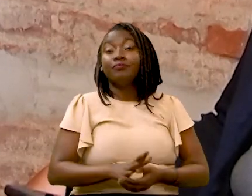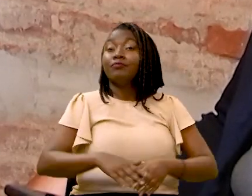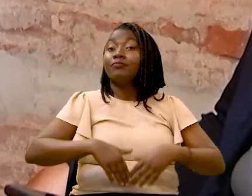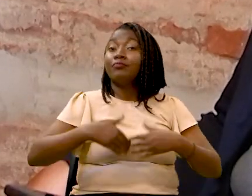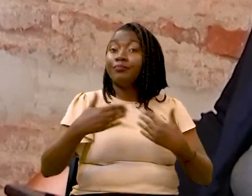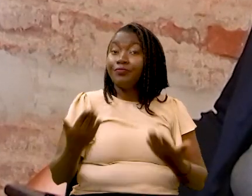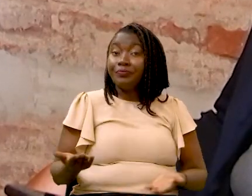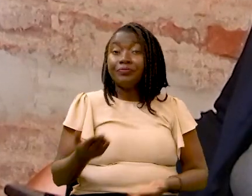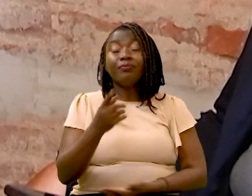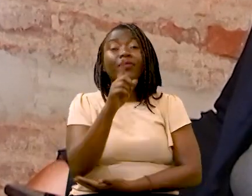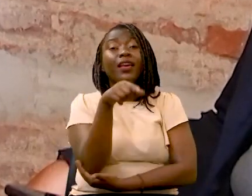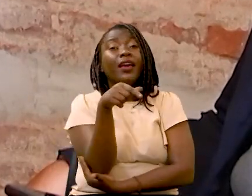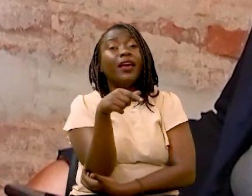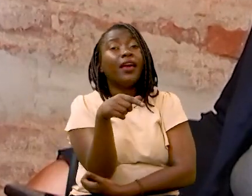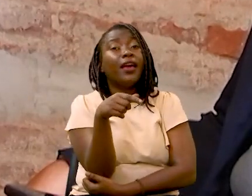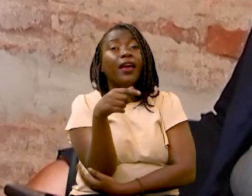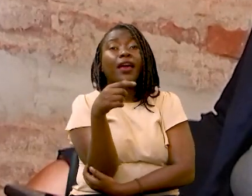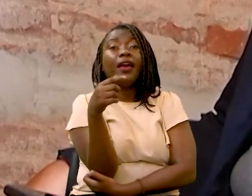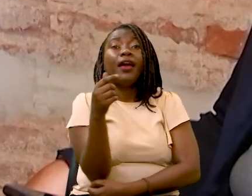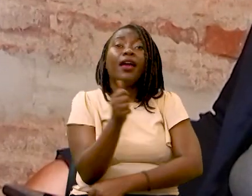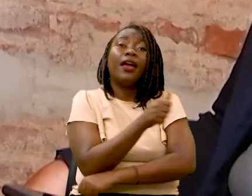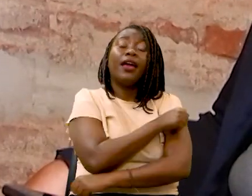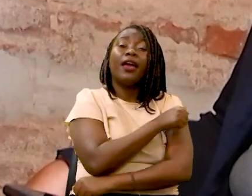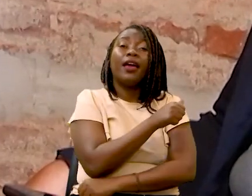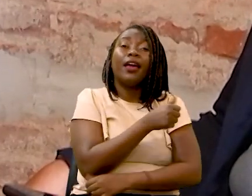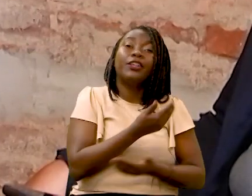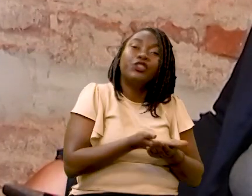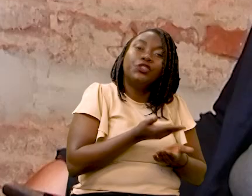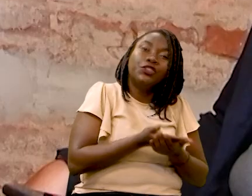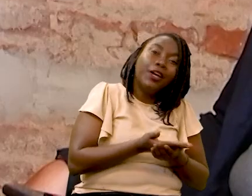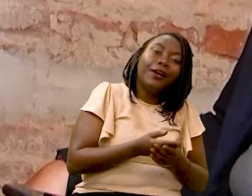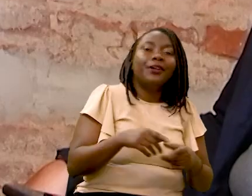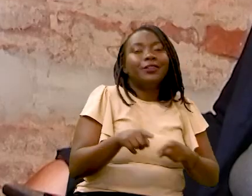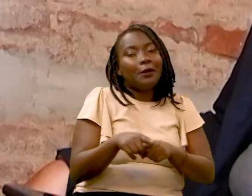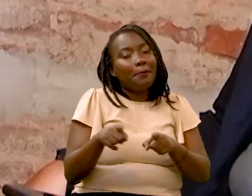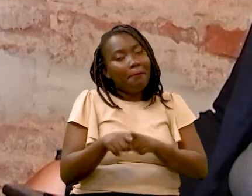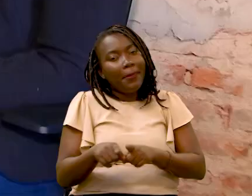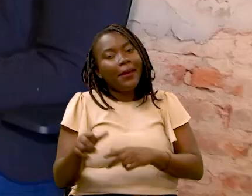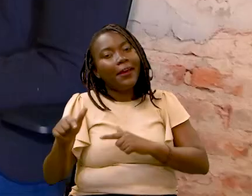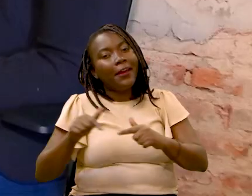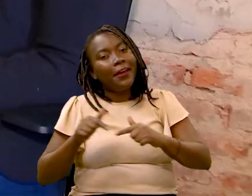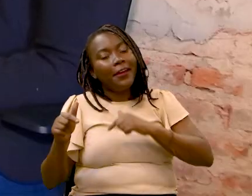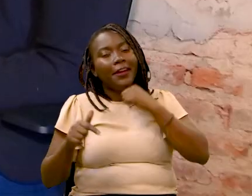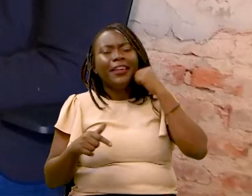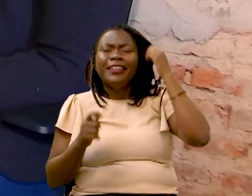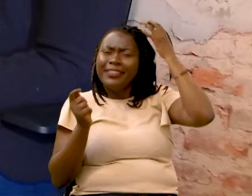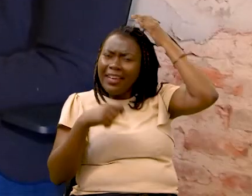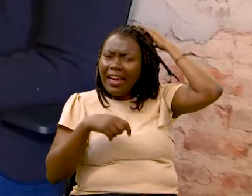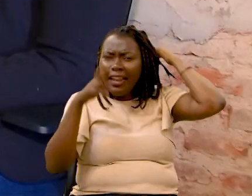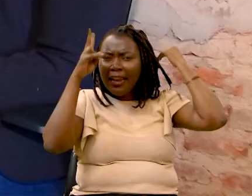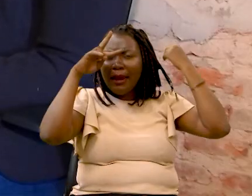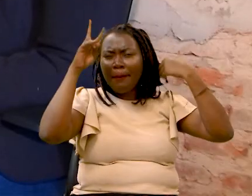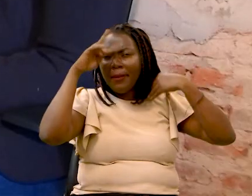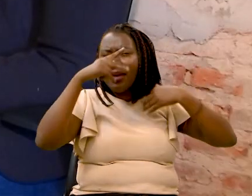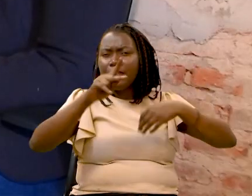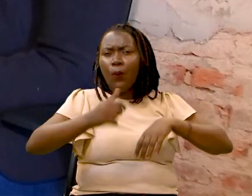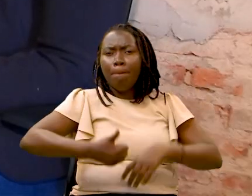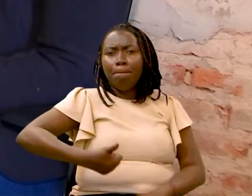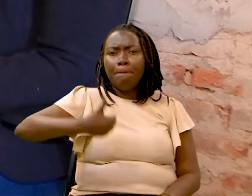Sim. Então, eram, assim, estudando e ao mesmo tempo já trabalhando. E dá para lembrar,